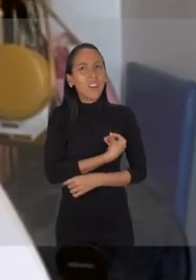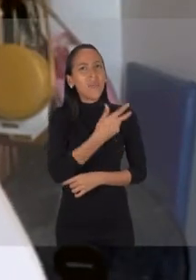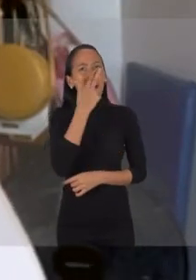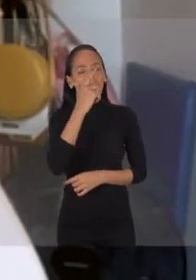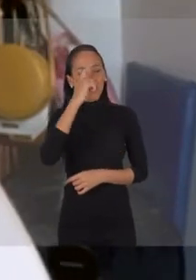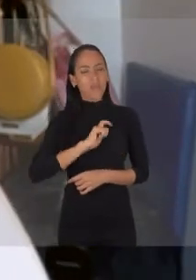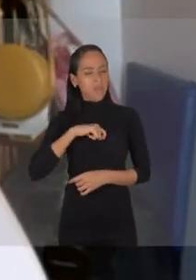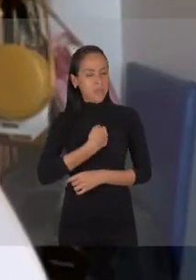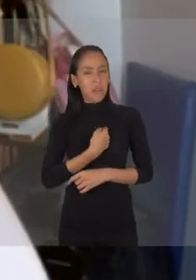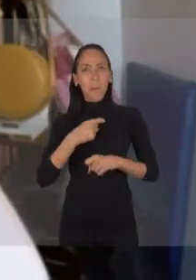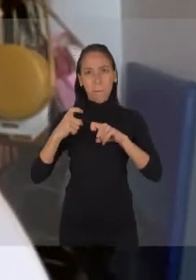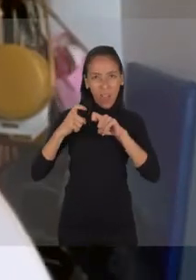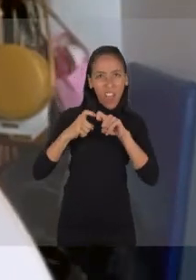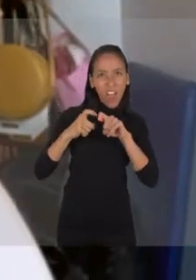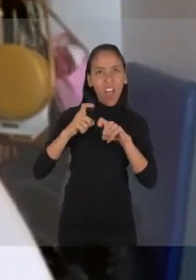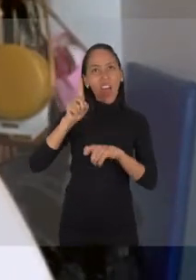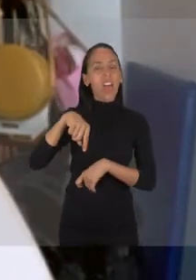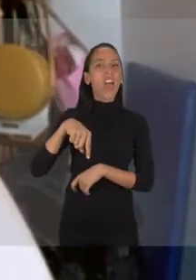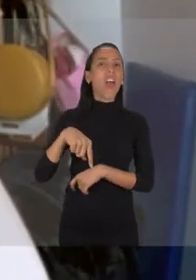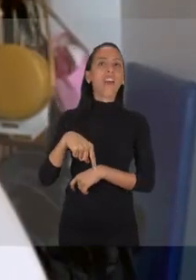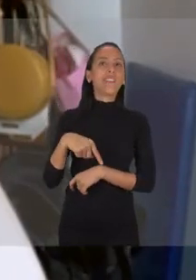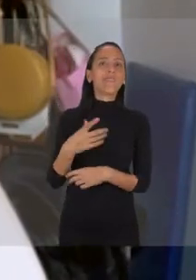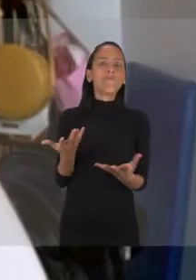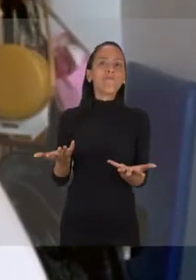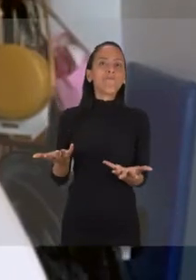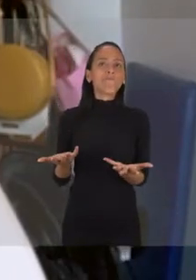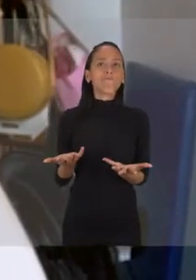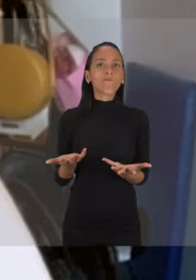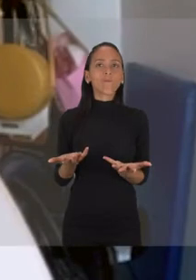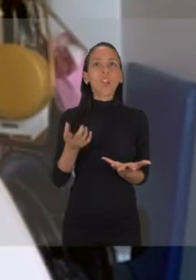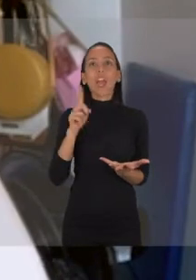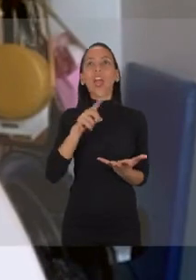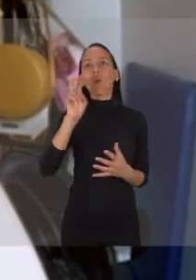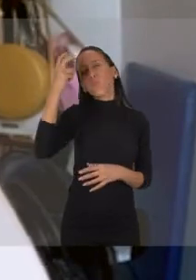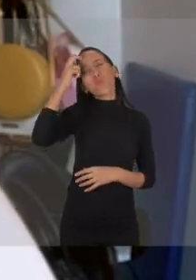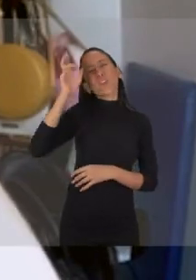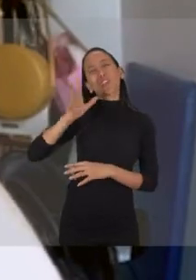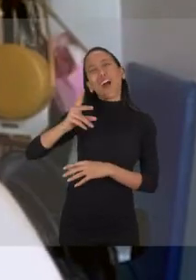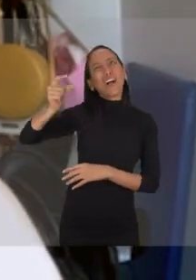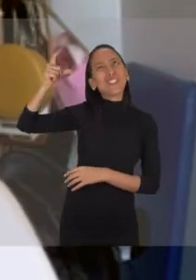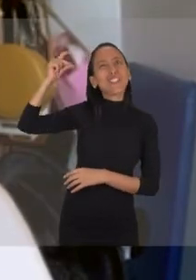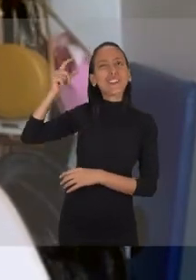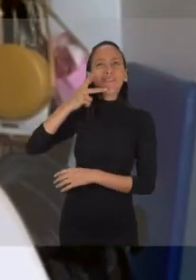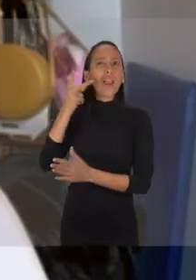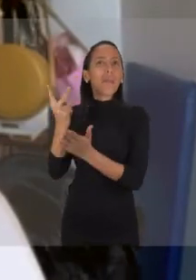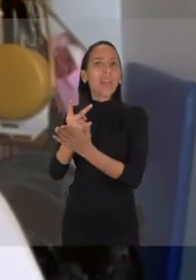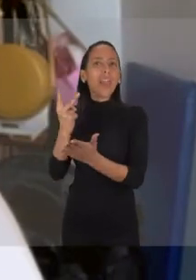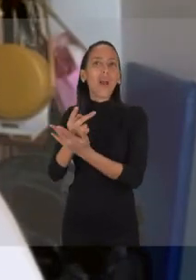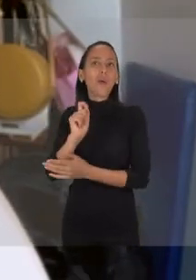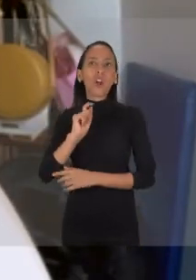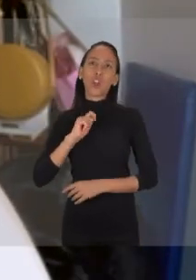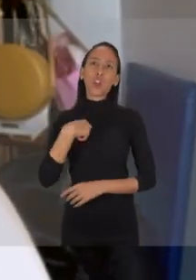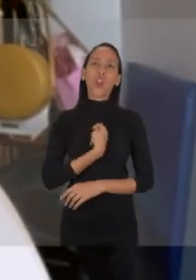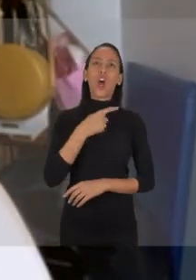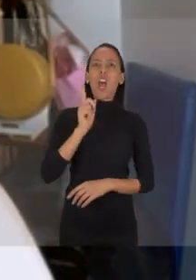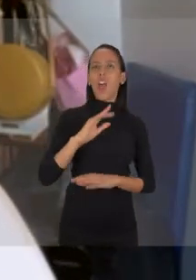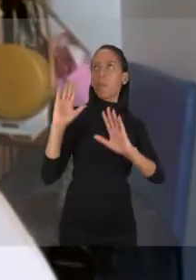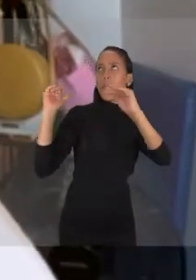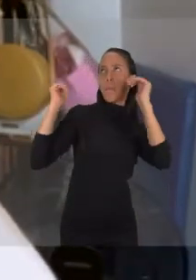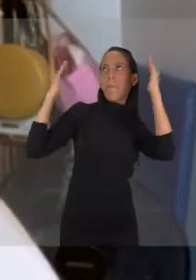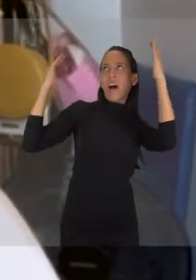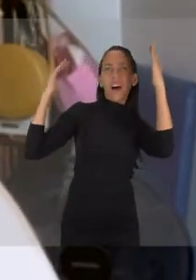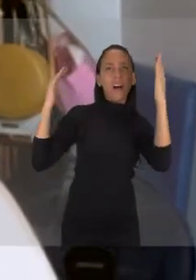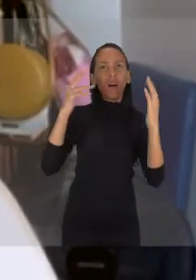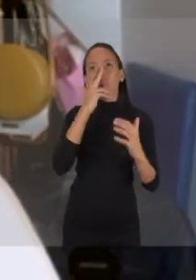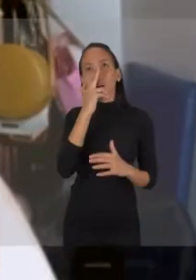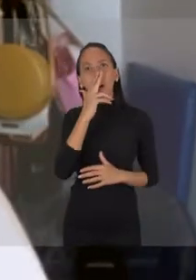a figura do médico é, assim, que é uma cultura muito antiga já, né? De achar que o médico é um